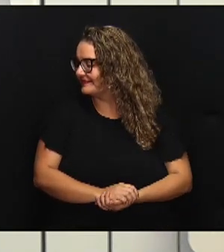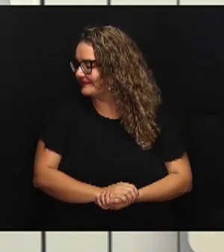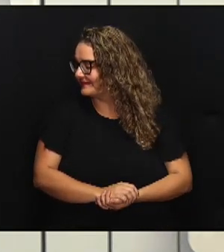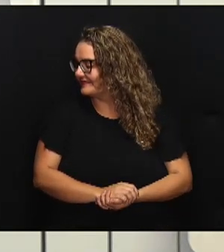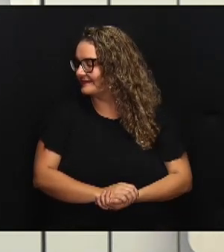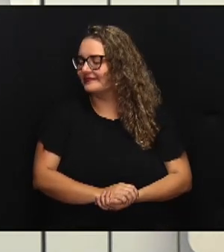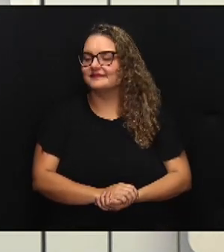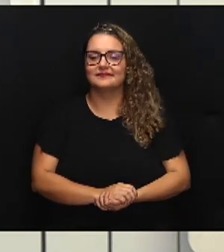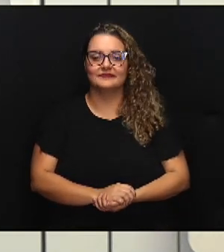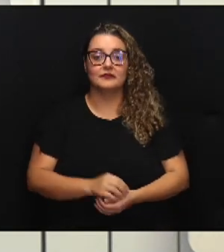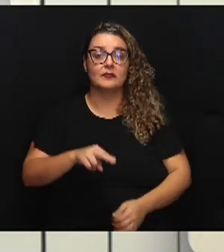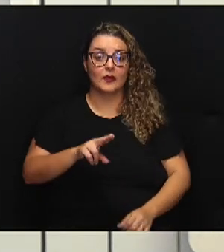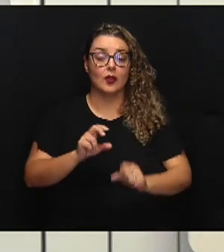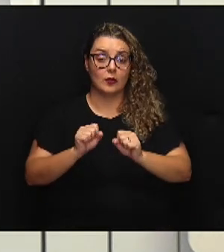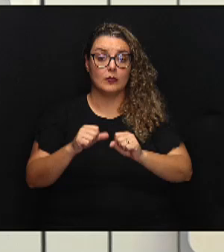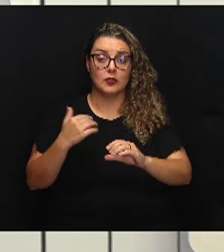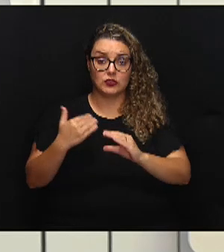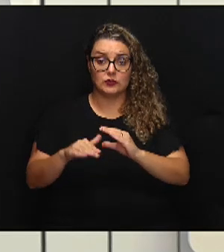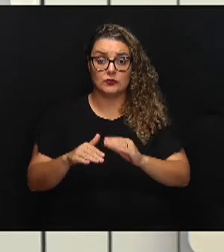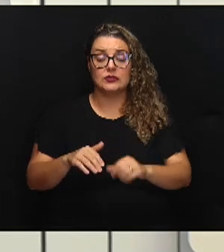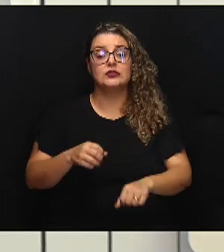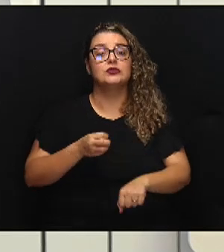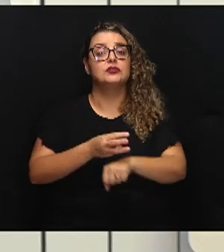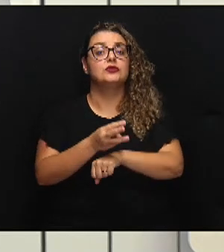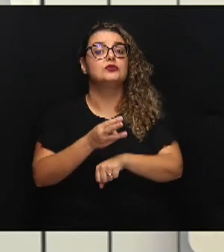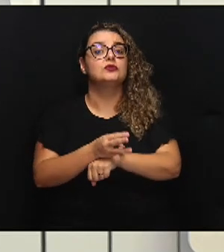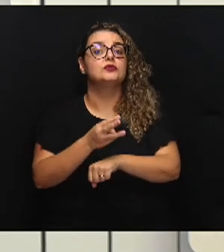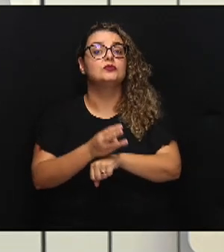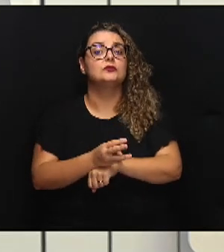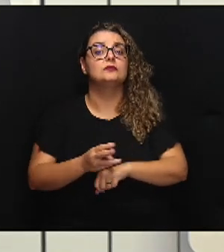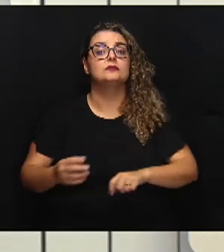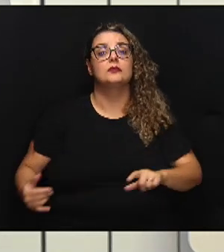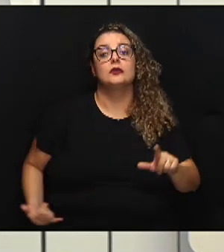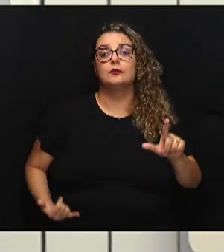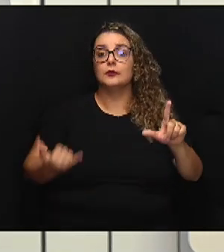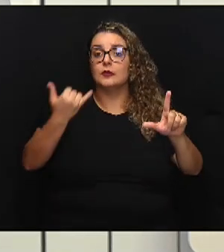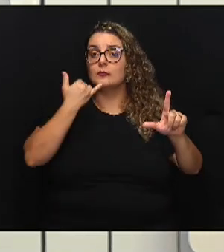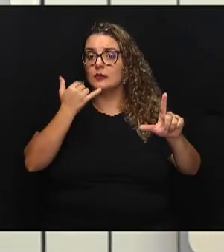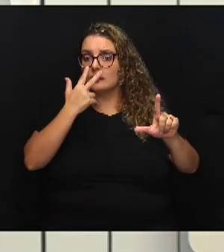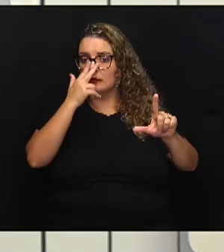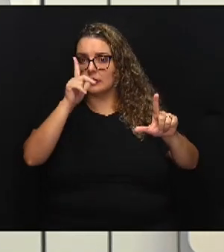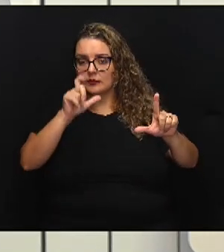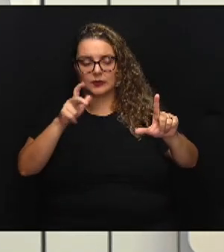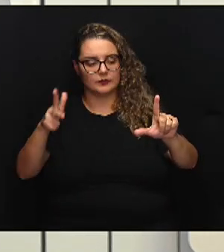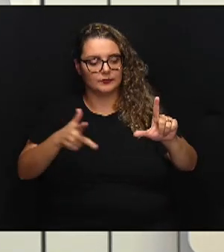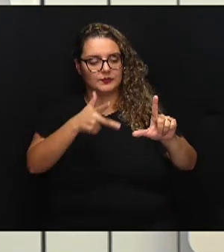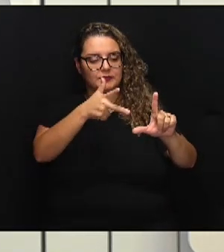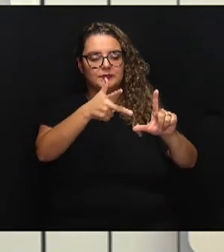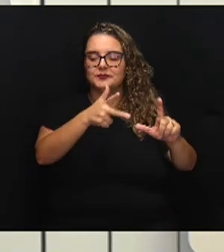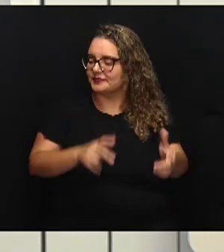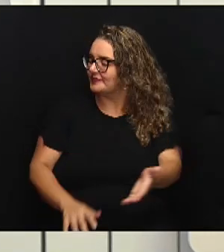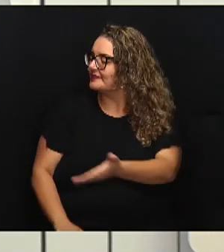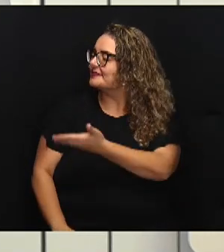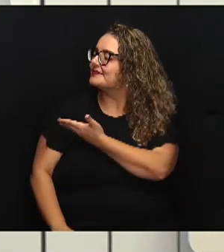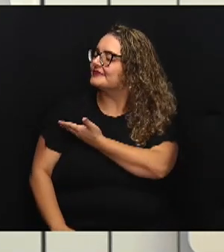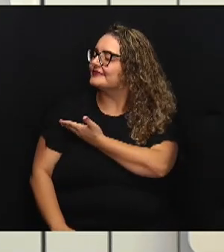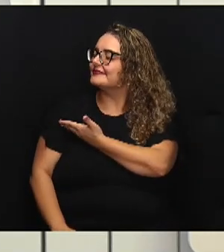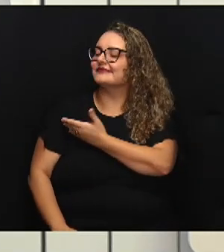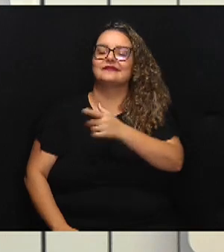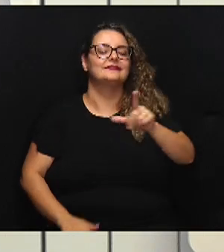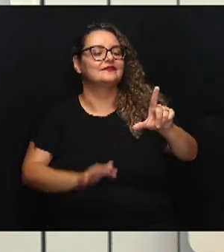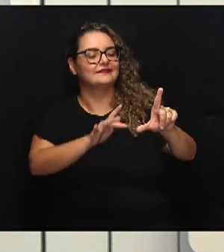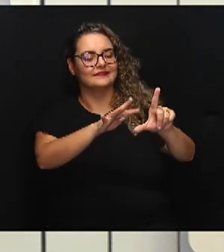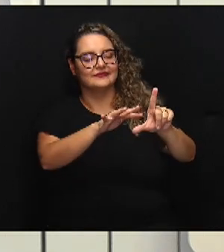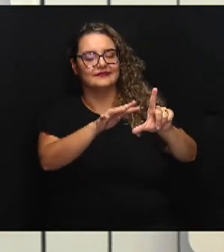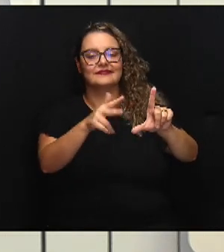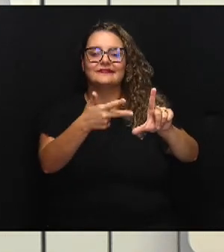978293776. Ou você pode enviar esta mensagem apontando a câmera do seu celular aqui, ó, para este QR Code, porque aí já